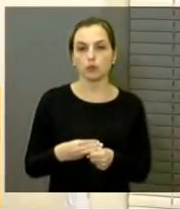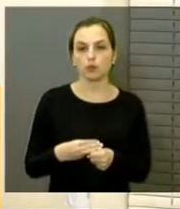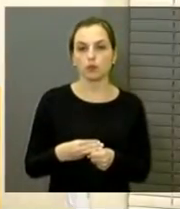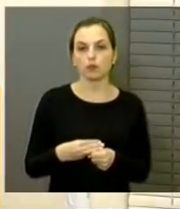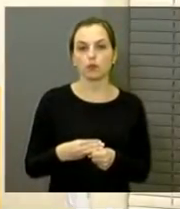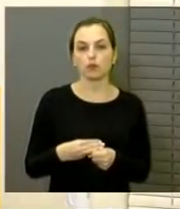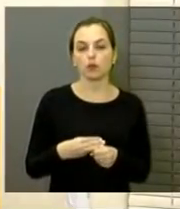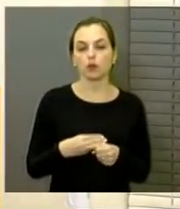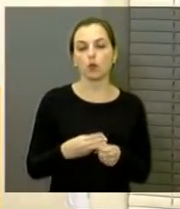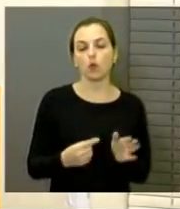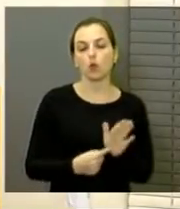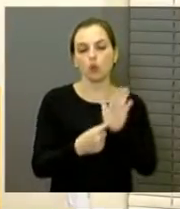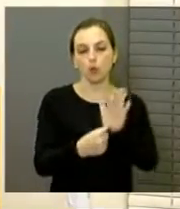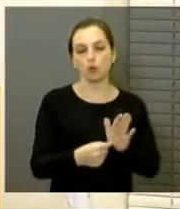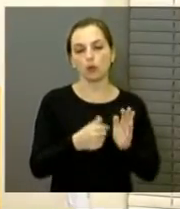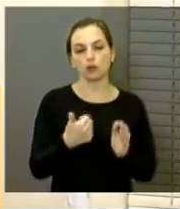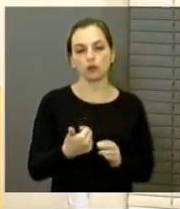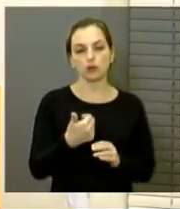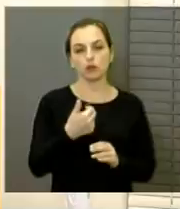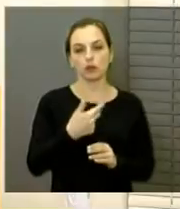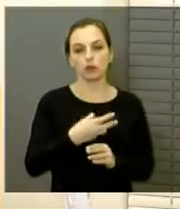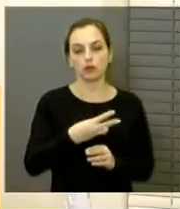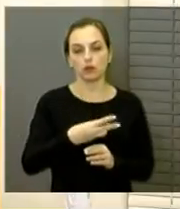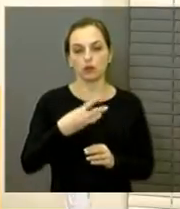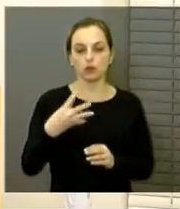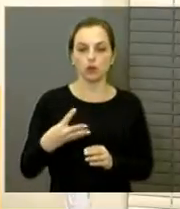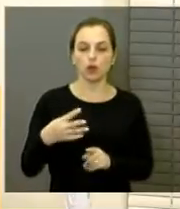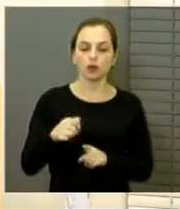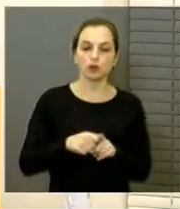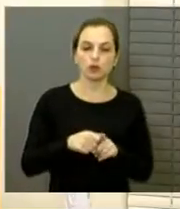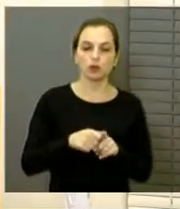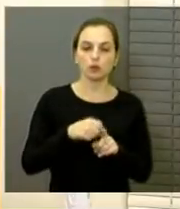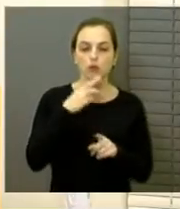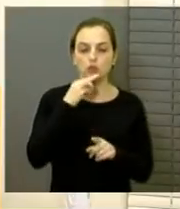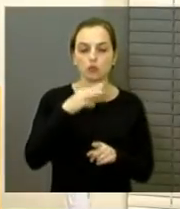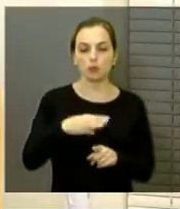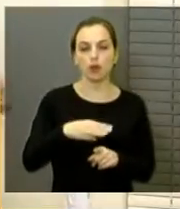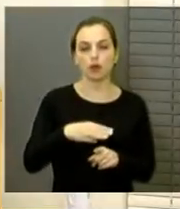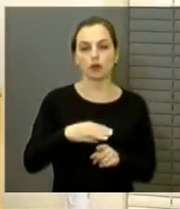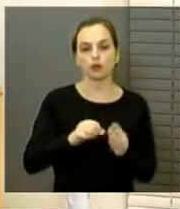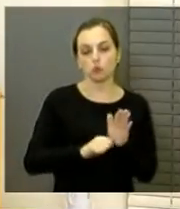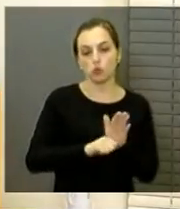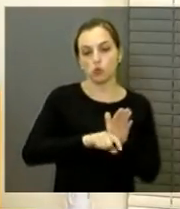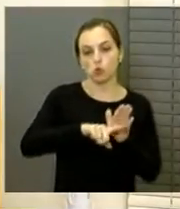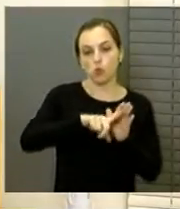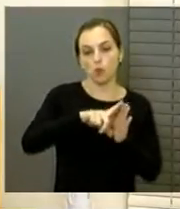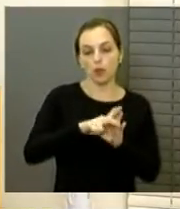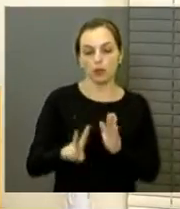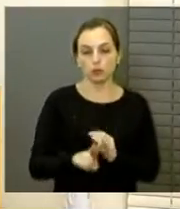uma resolução 134 de 15 de março agora de 2016, aumento da água